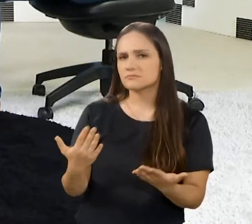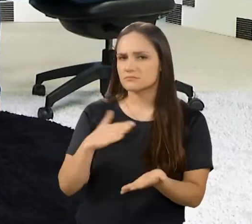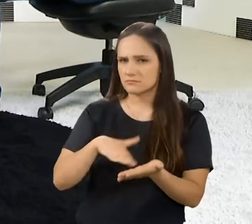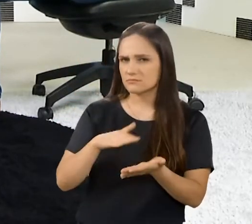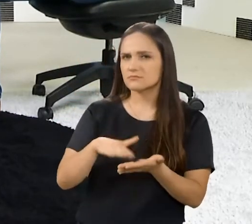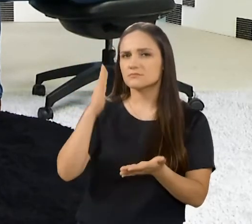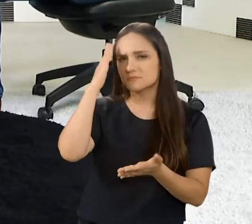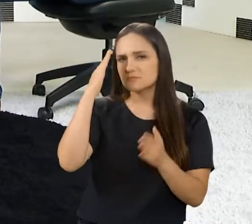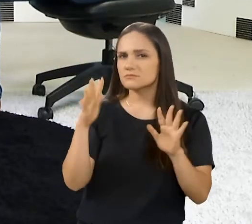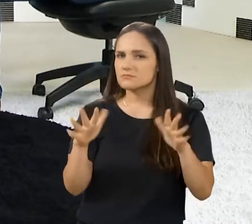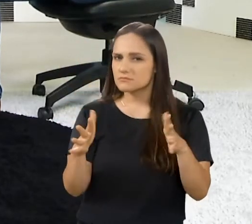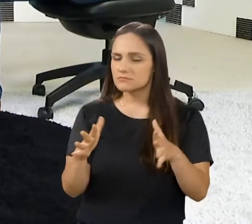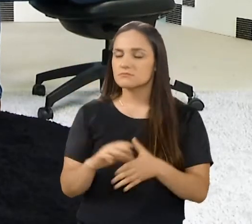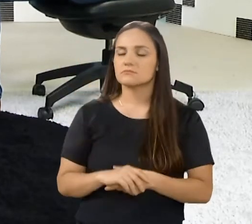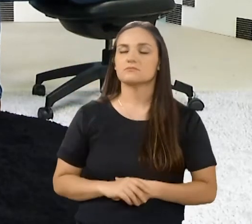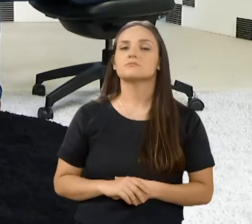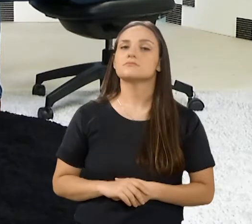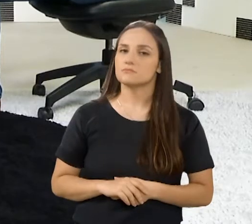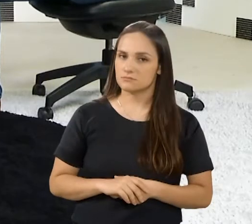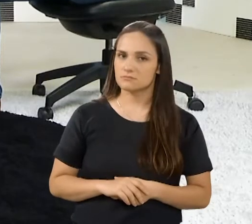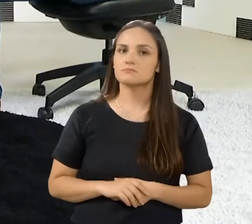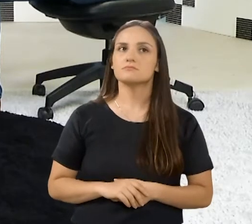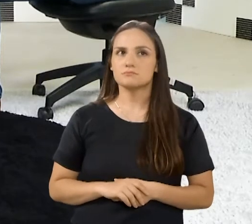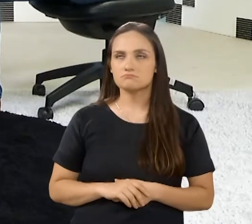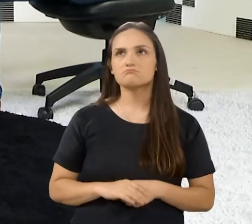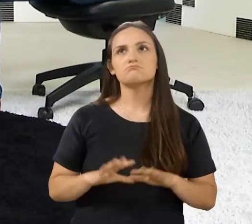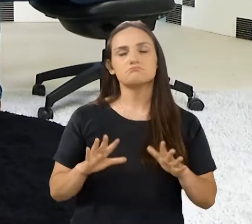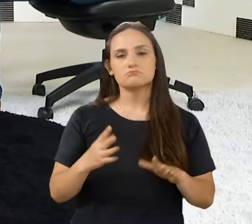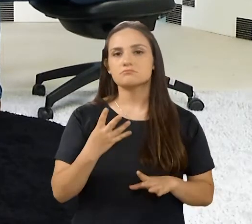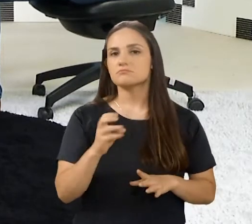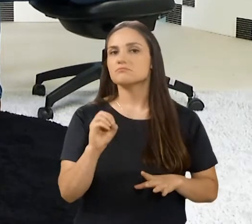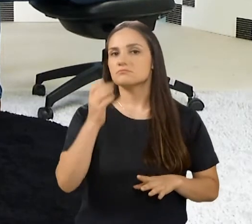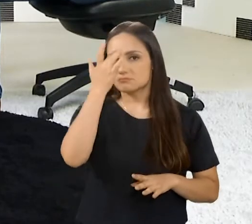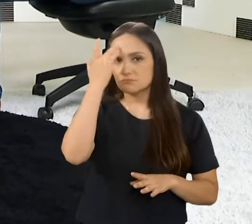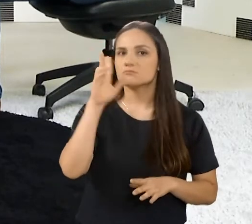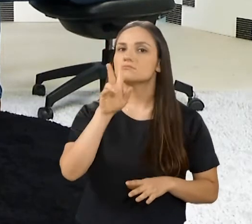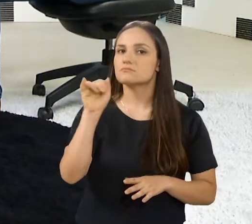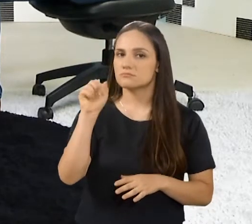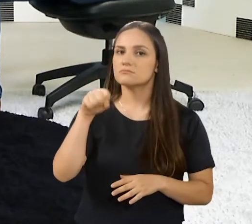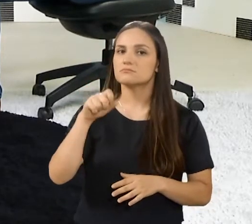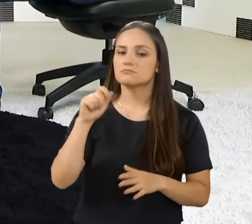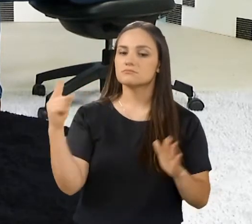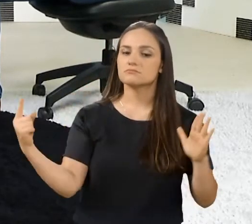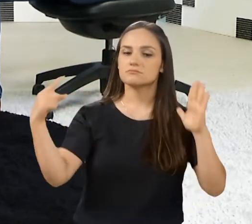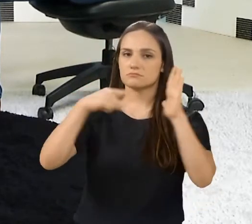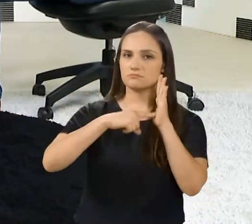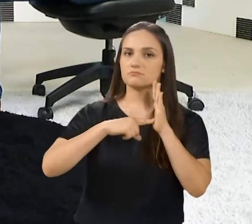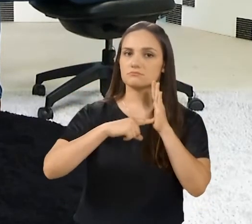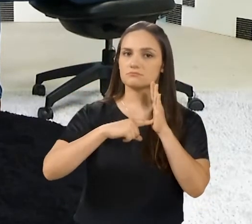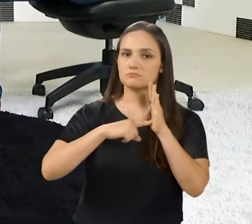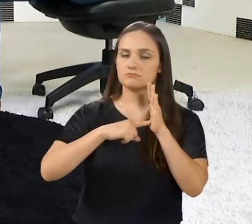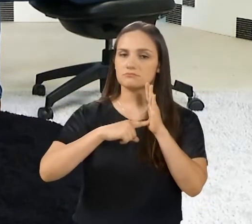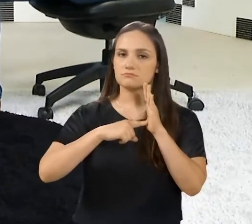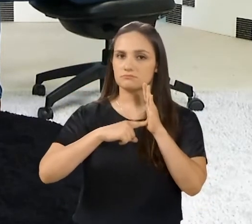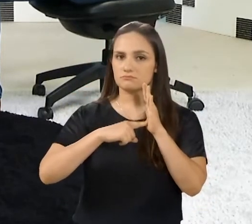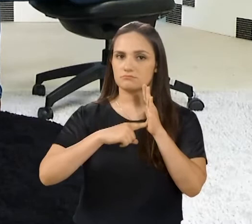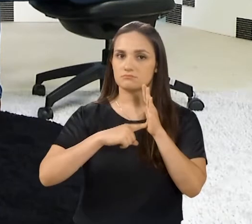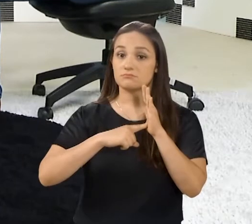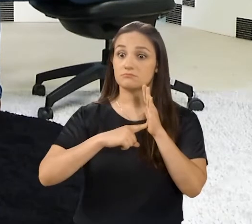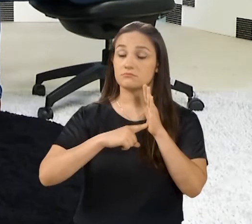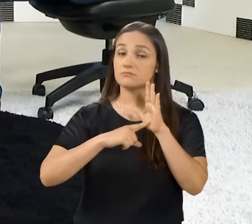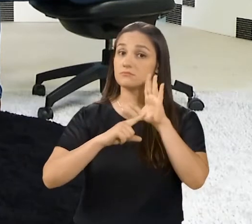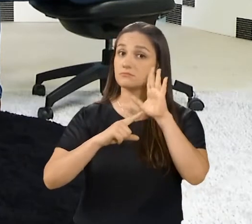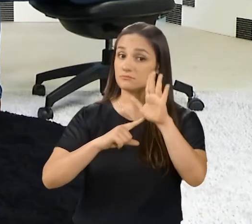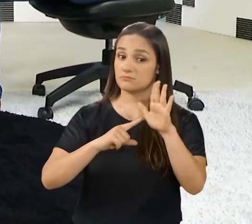isso, mais ou menos? Sim, nós já temos pelo menos 40 pessoas que serão indiciadas, isso na Operação Focus,